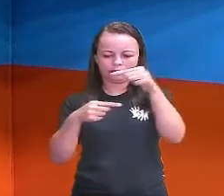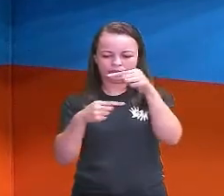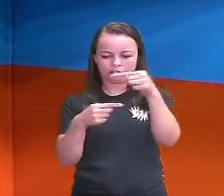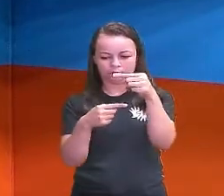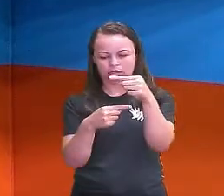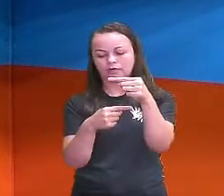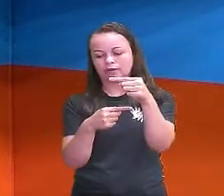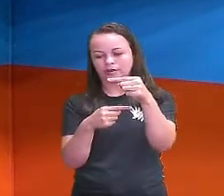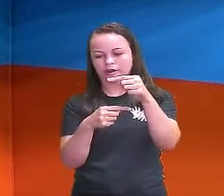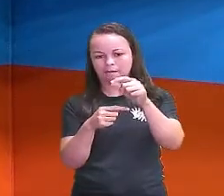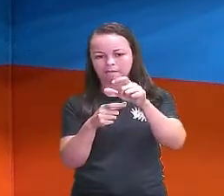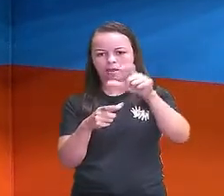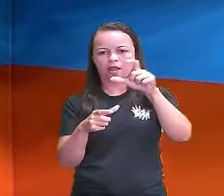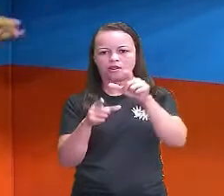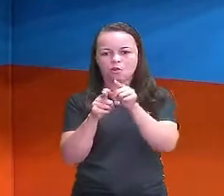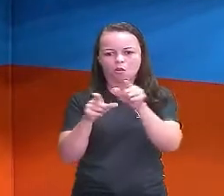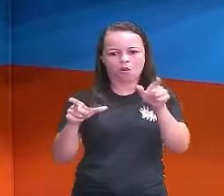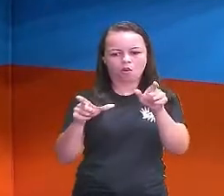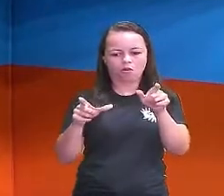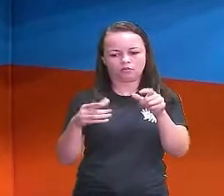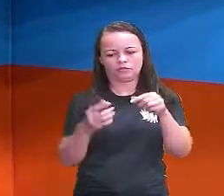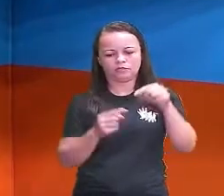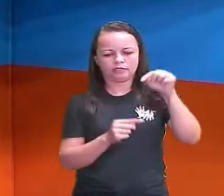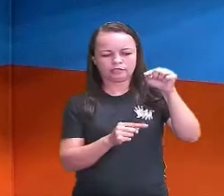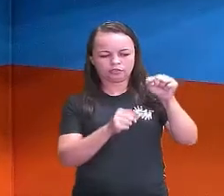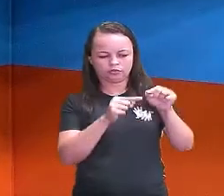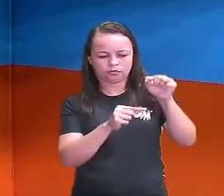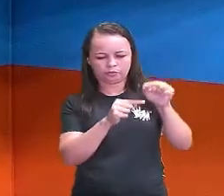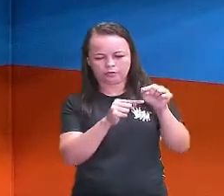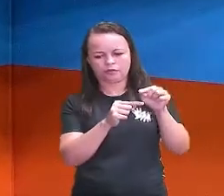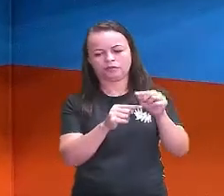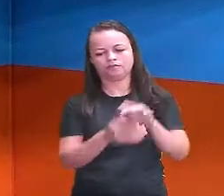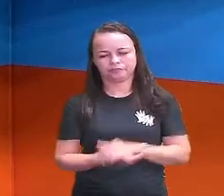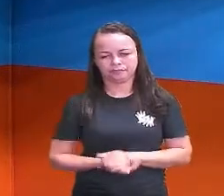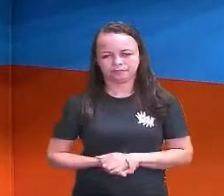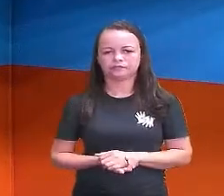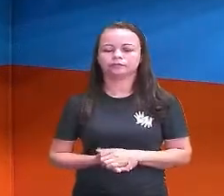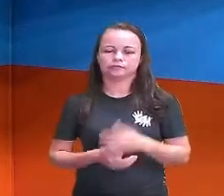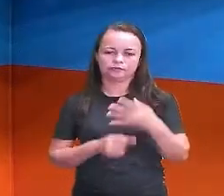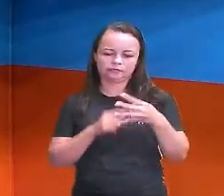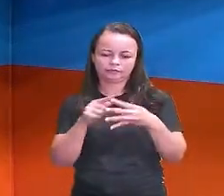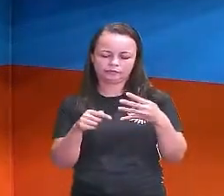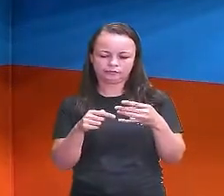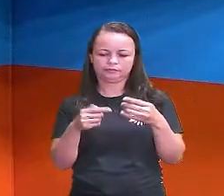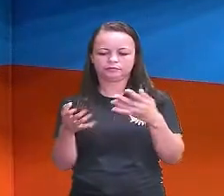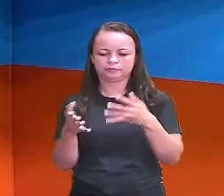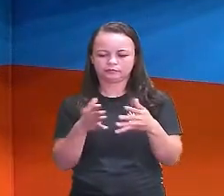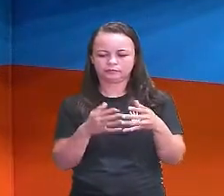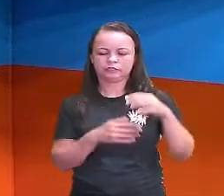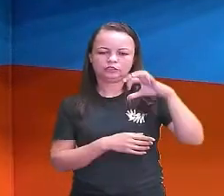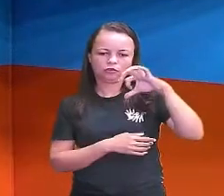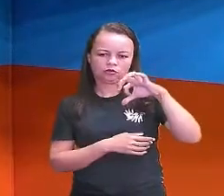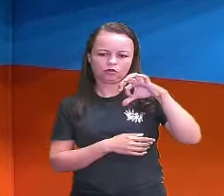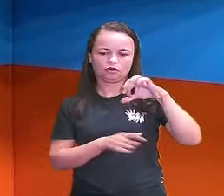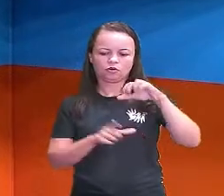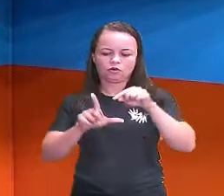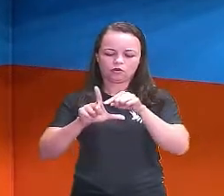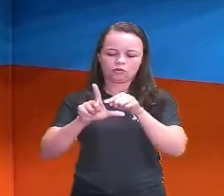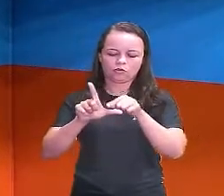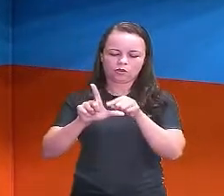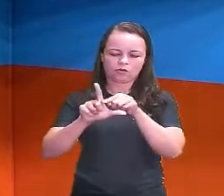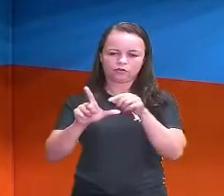essas duas aqui, tá certo? Então, um triângulo, 4 lados e um ângulo interno de 90 graus, tá? Ele fica